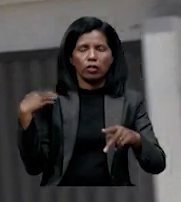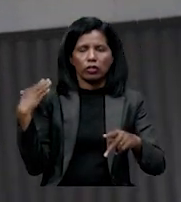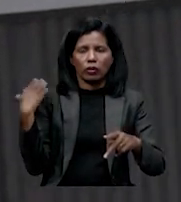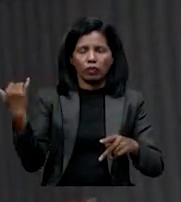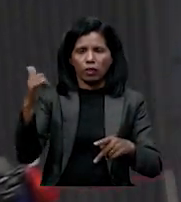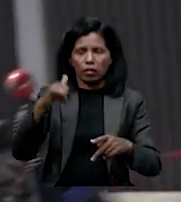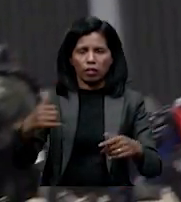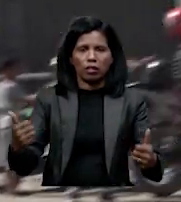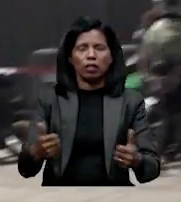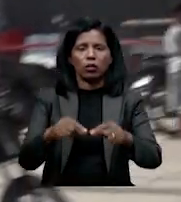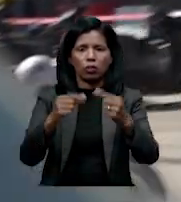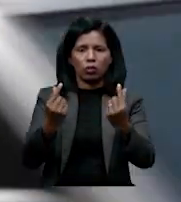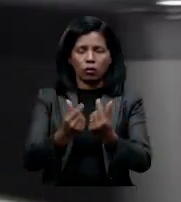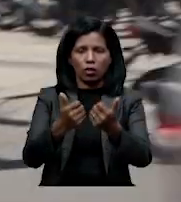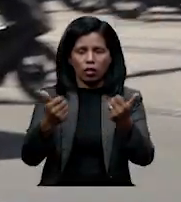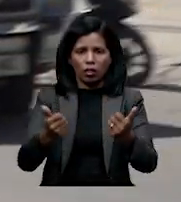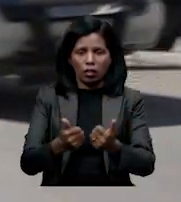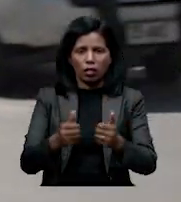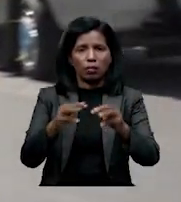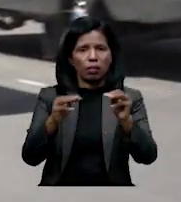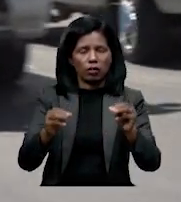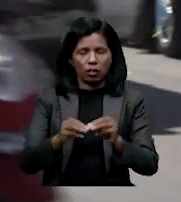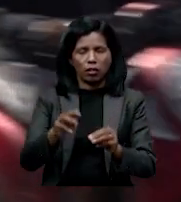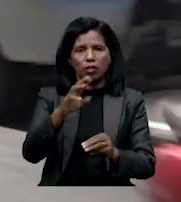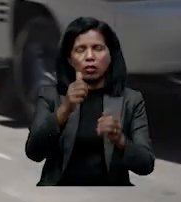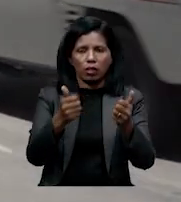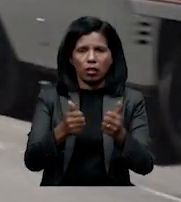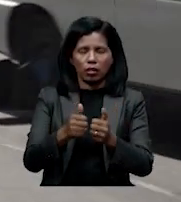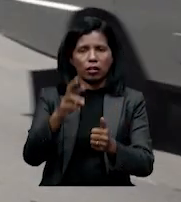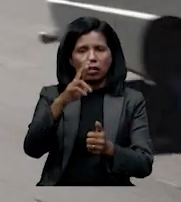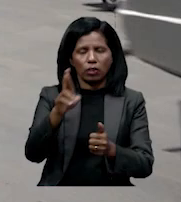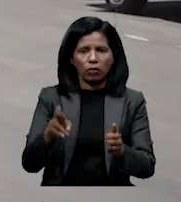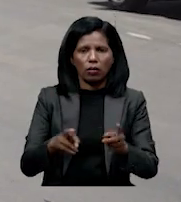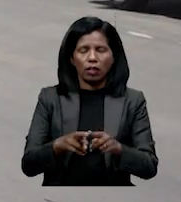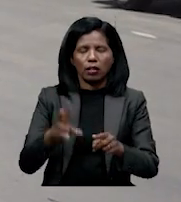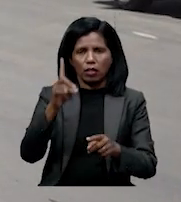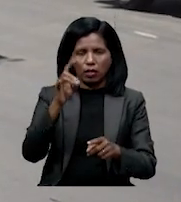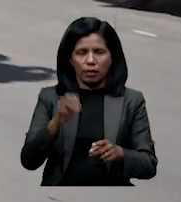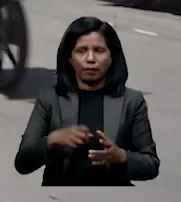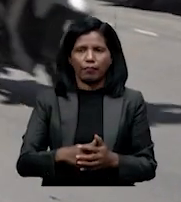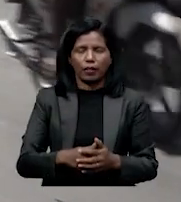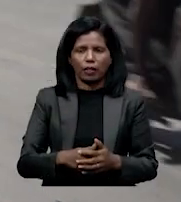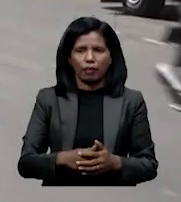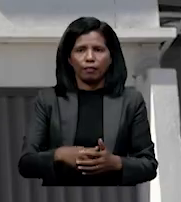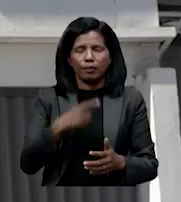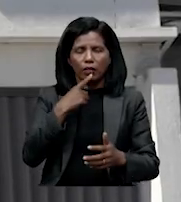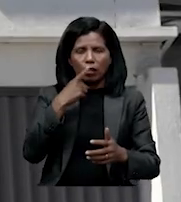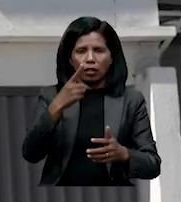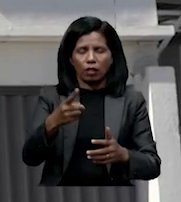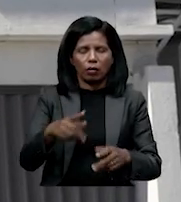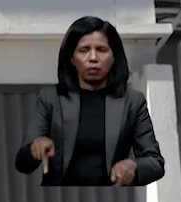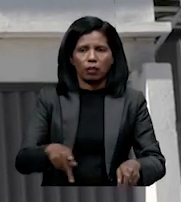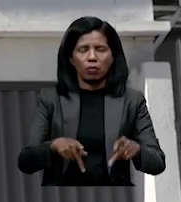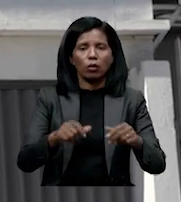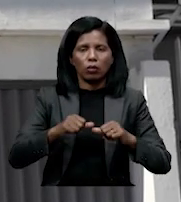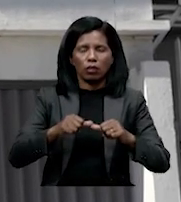Rusi grupo arte marcial no arte ritual e a capital dele foi em Lalaisne. Representante povo ni hatete, público continua